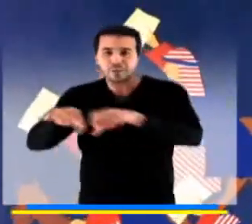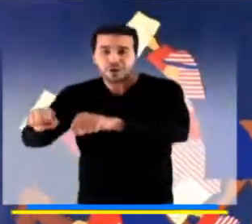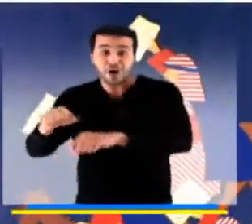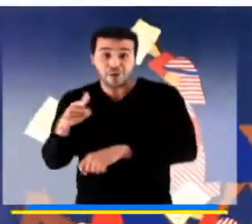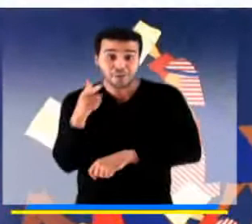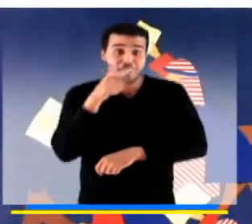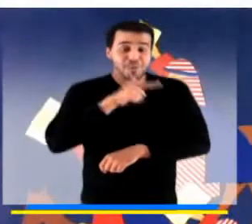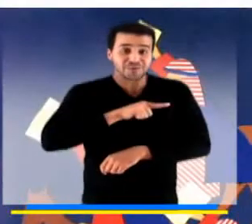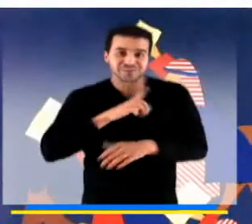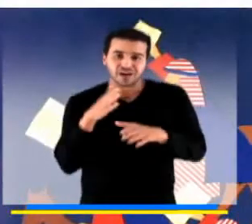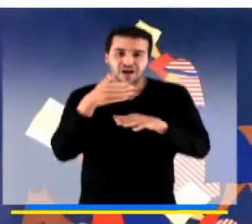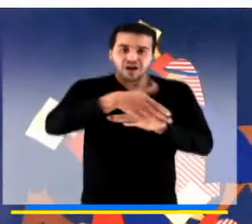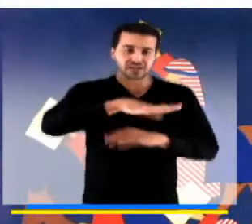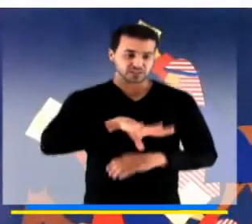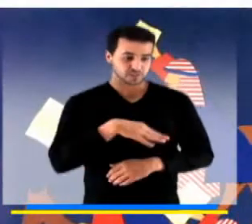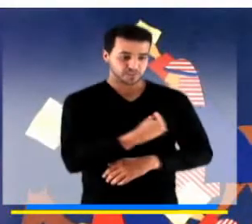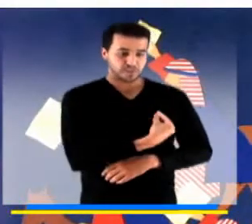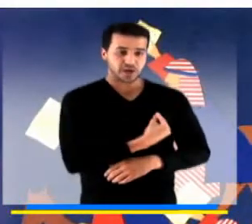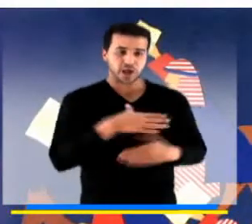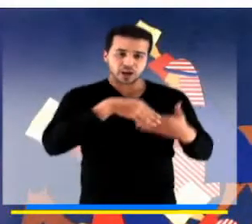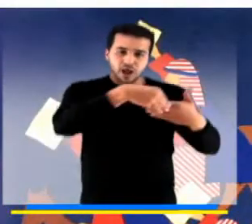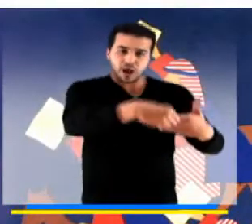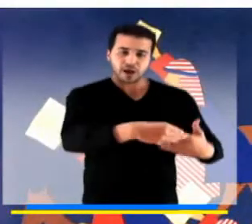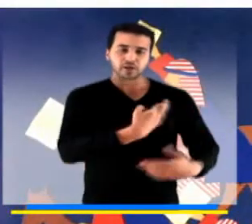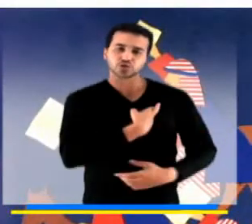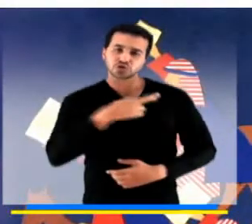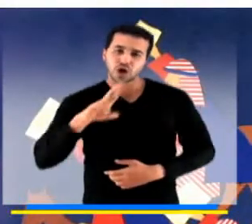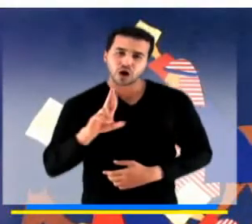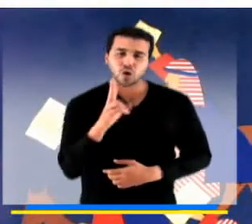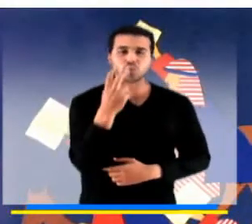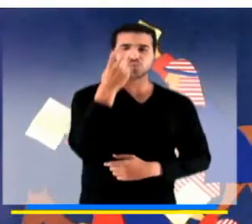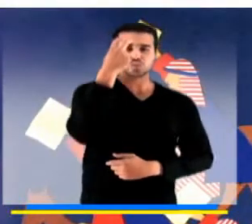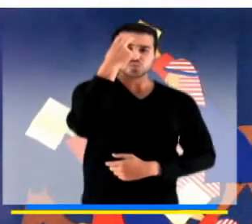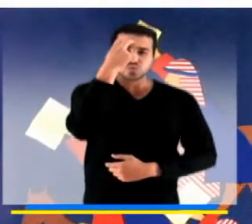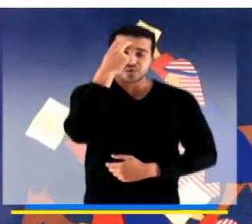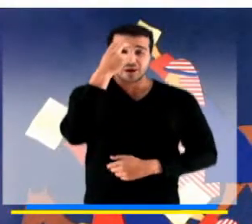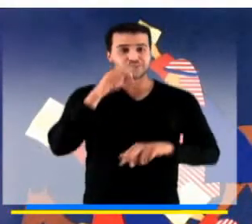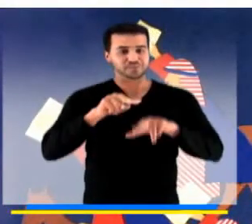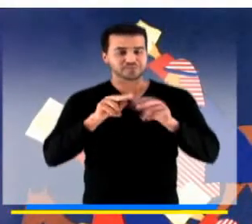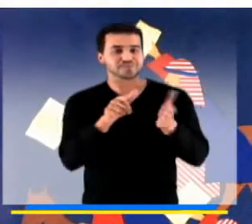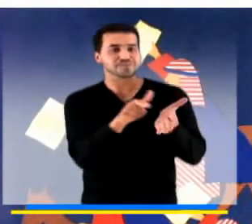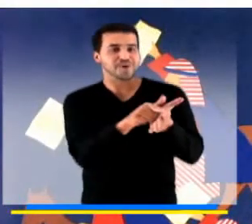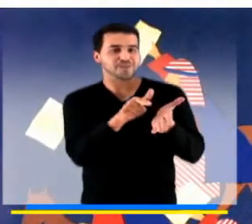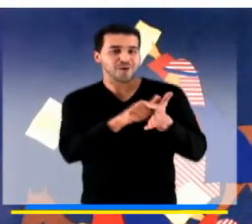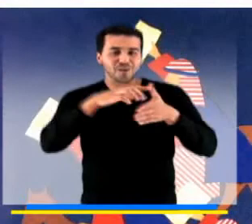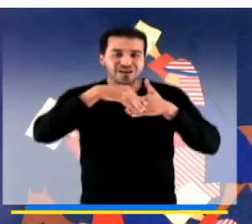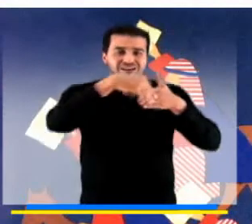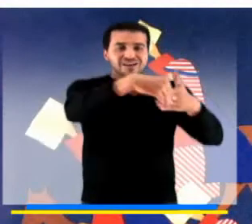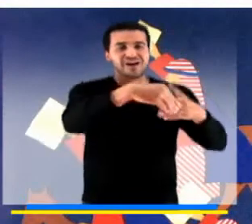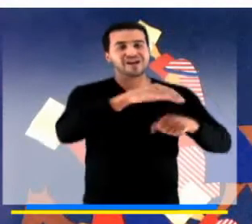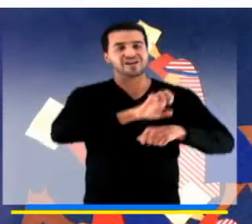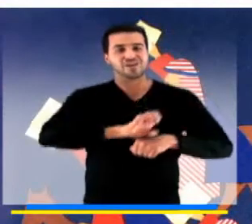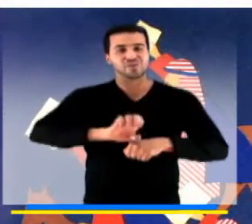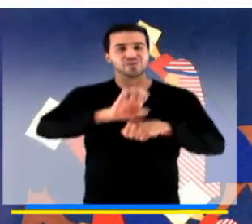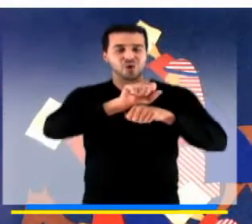sua religião e sua cultura. Foi assim que o papel foi introduzido na Europa.